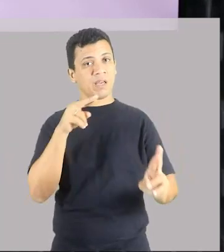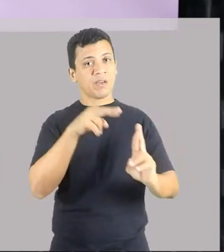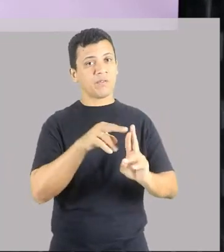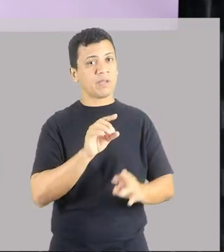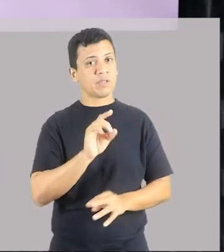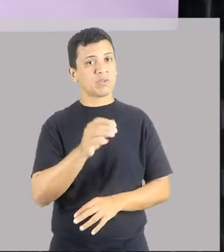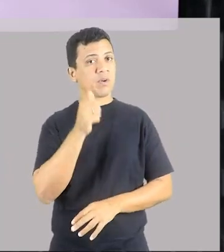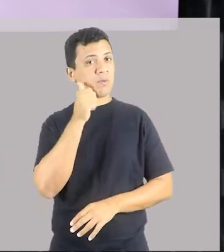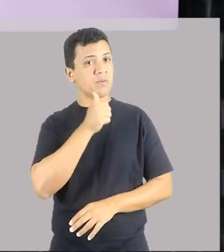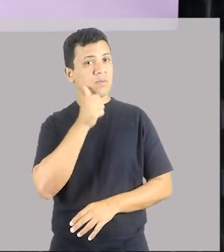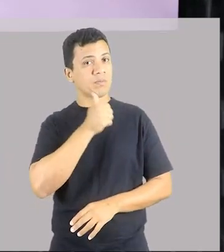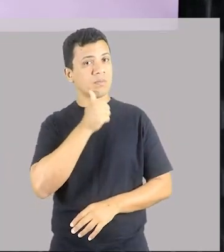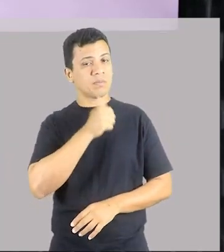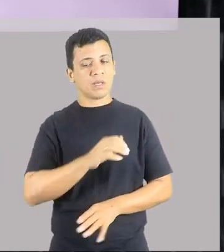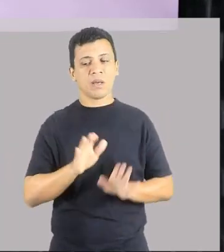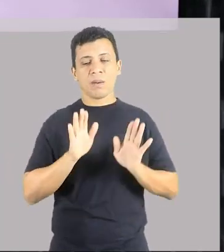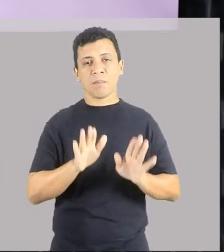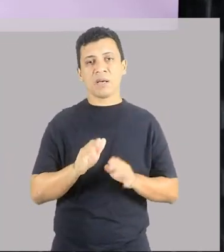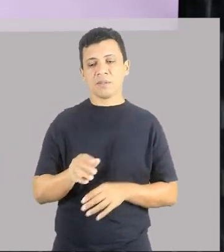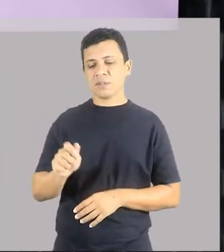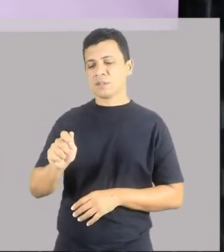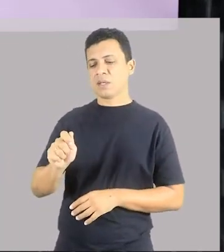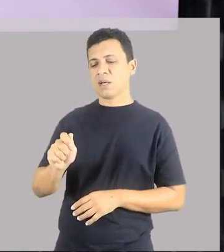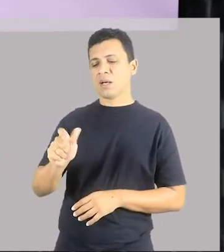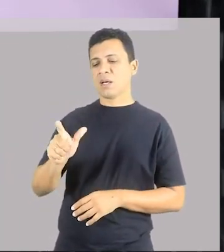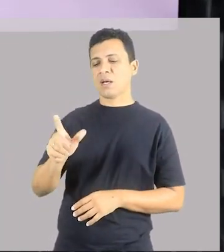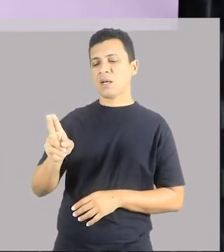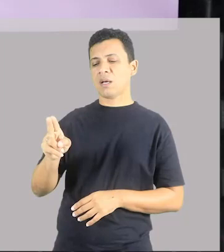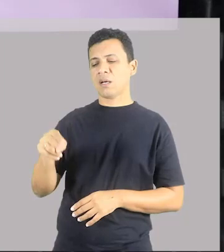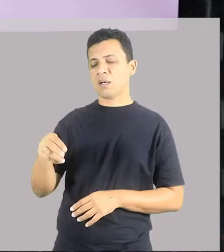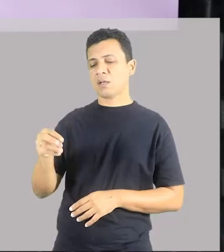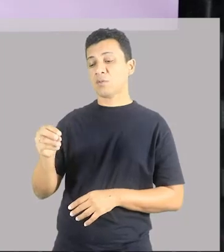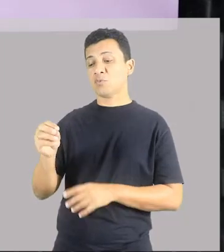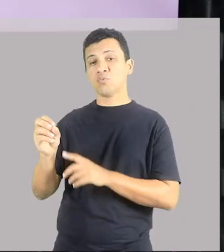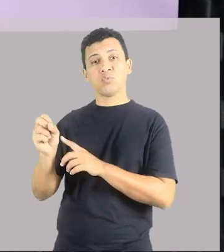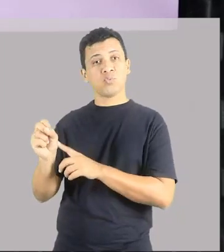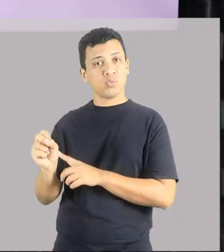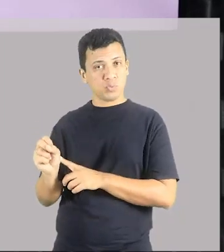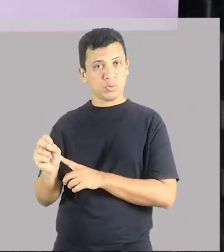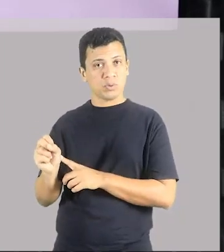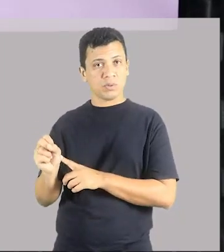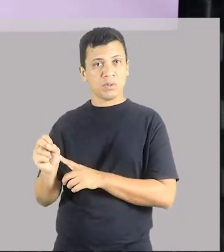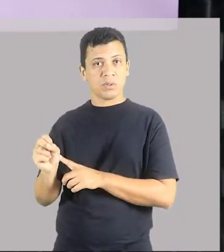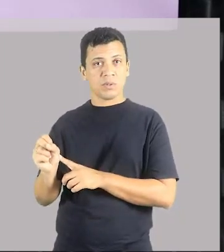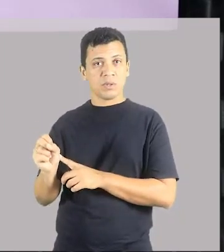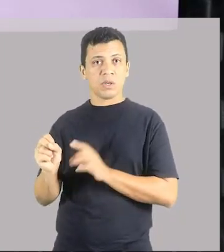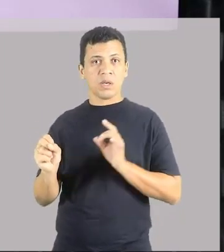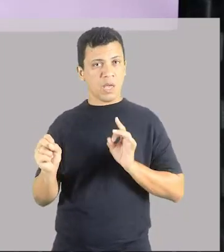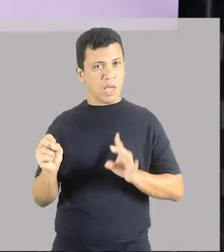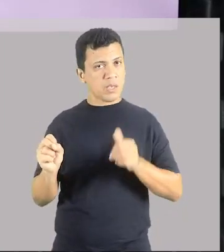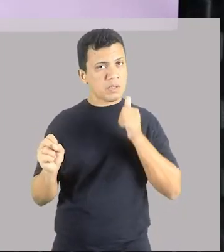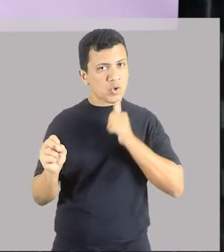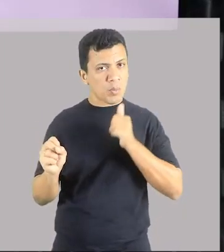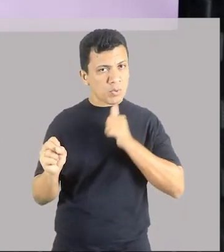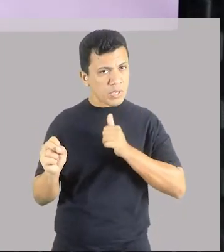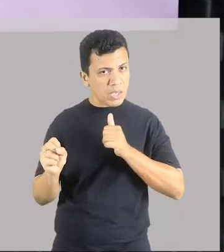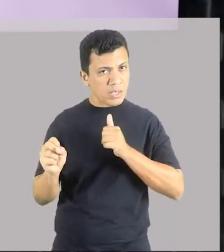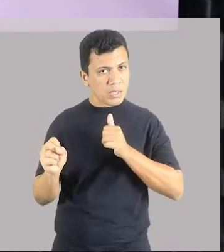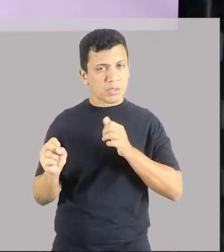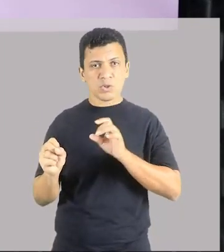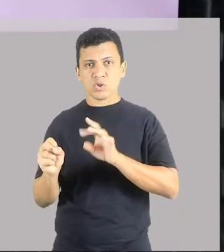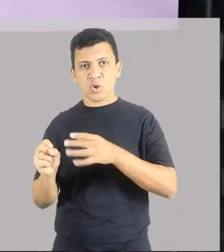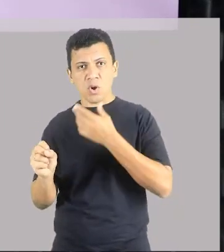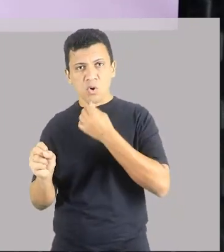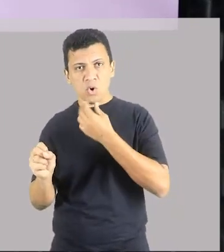feminino mas quando eu digo assim os alunos desta turma quando eu digo Os alunos não necessariamente eu estou me referindo a o